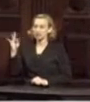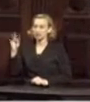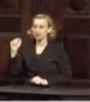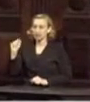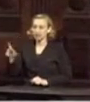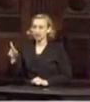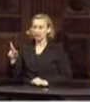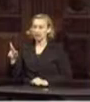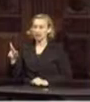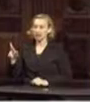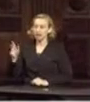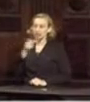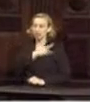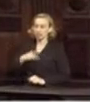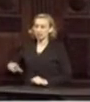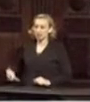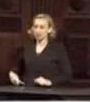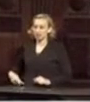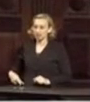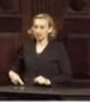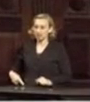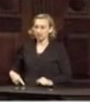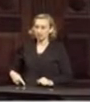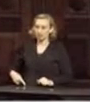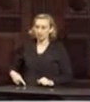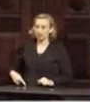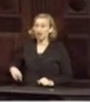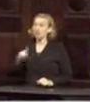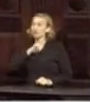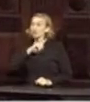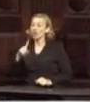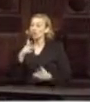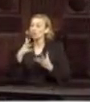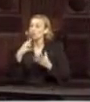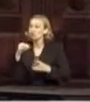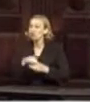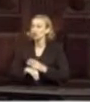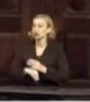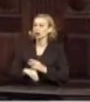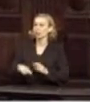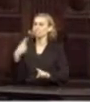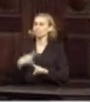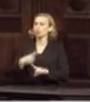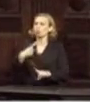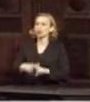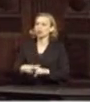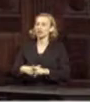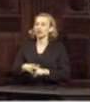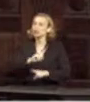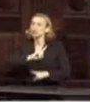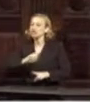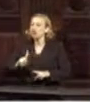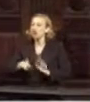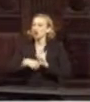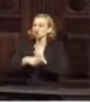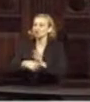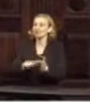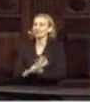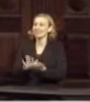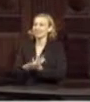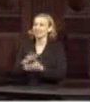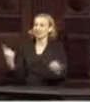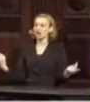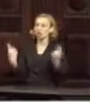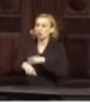voto de nenhum carioca e fluminense, porque quem não gosta do Rio de Janeiro, quem trabalha contra o nosso Estado, não merece o nosso